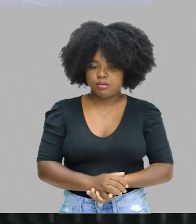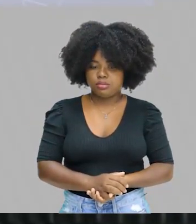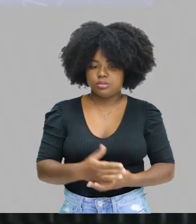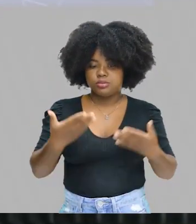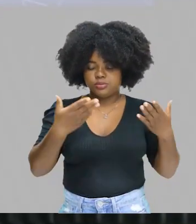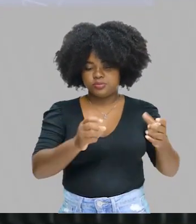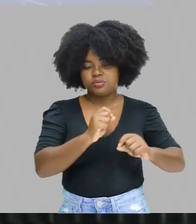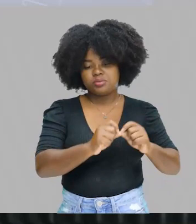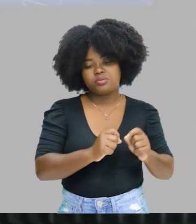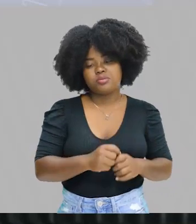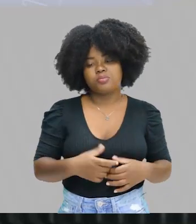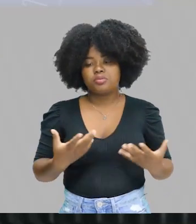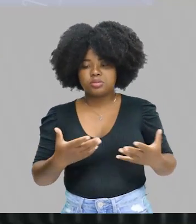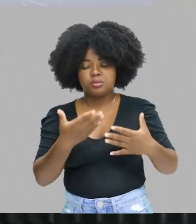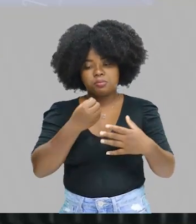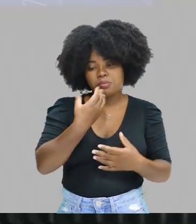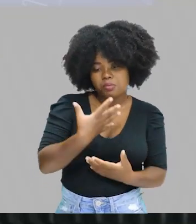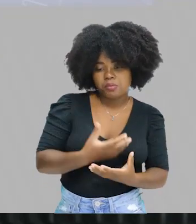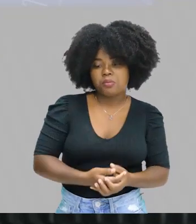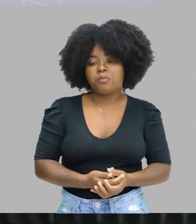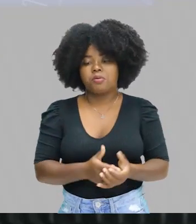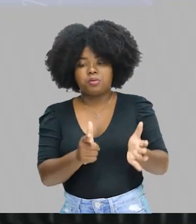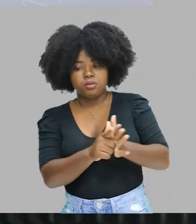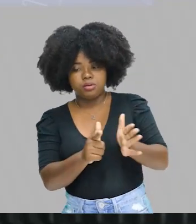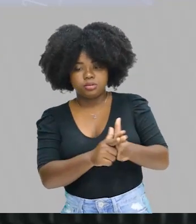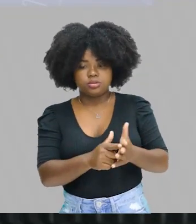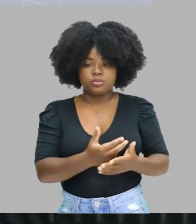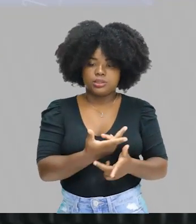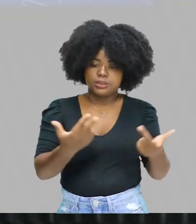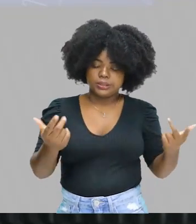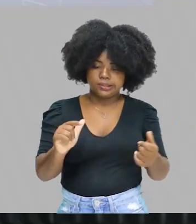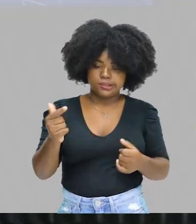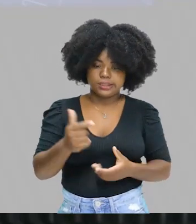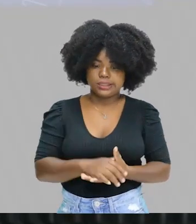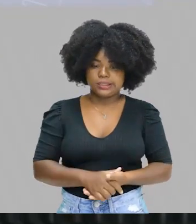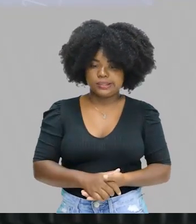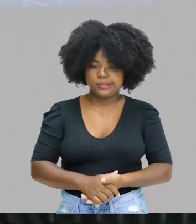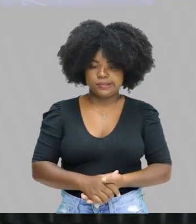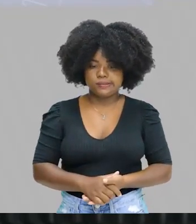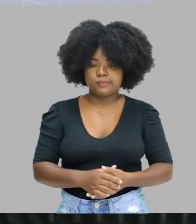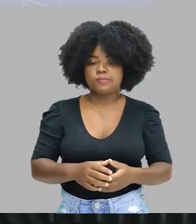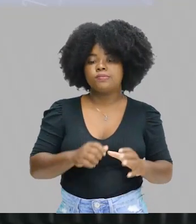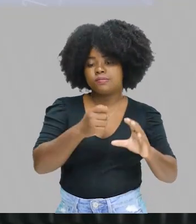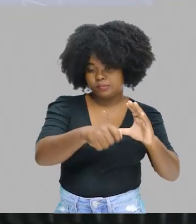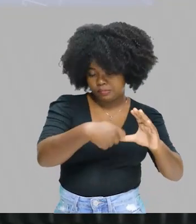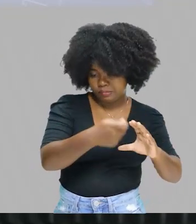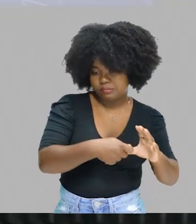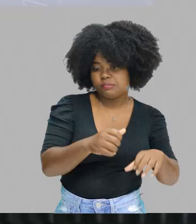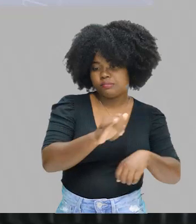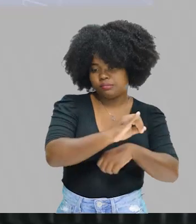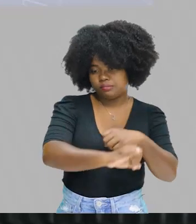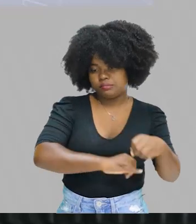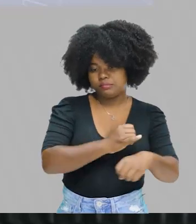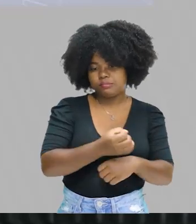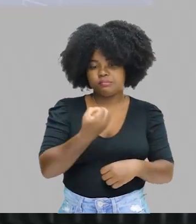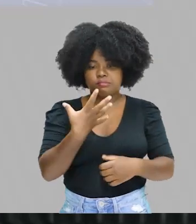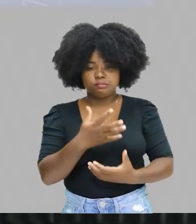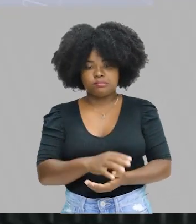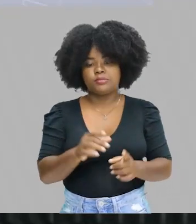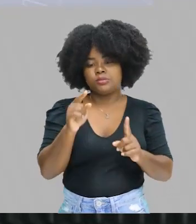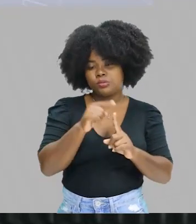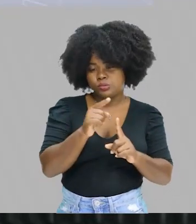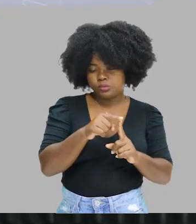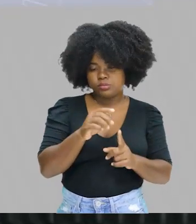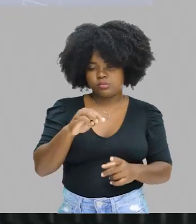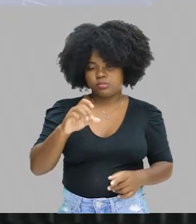ser decorativos, máscaras, folhas de papel, obras efêmeras, entre outras coisas. Eu vi um vídeo na internet fantástico, né? Olha o tipo de